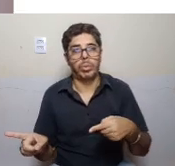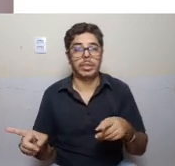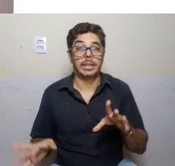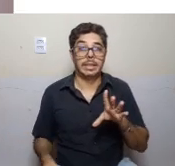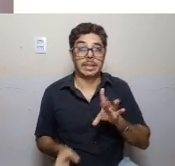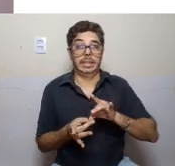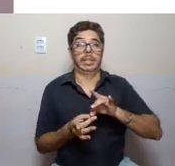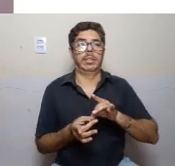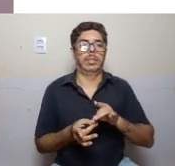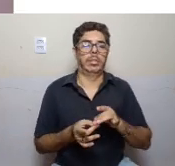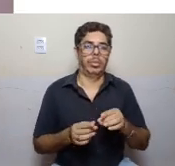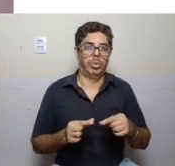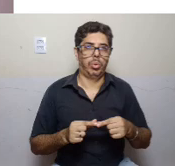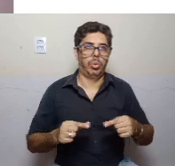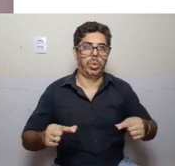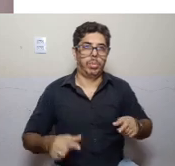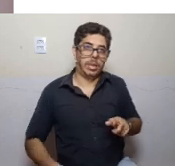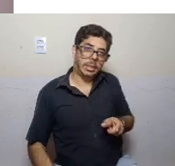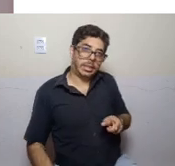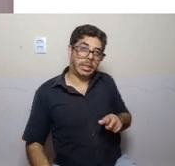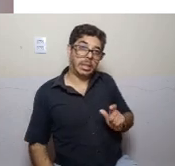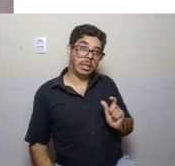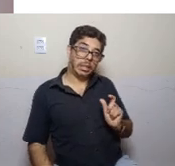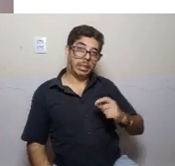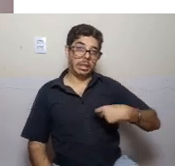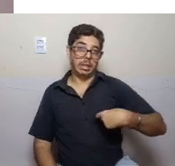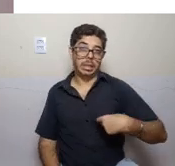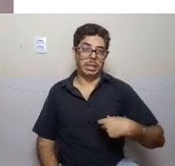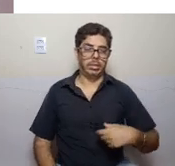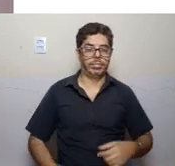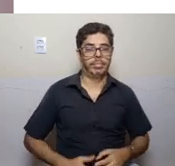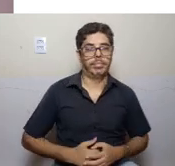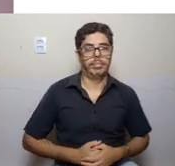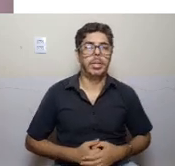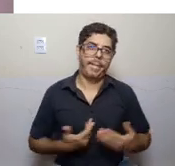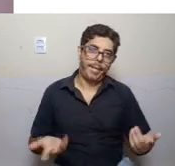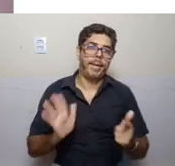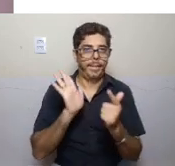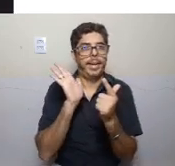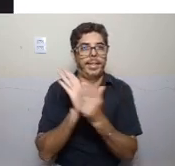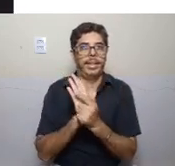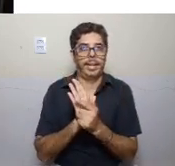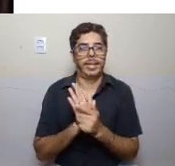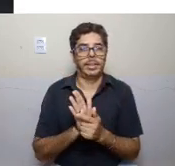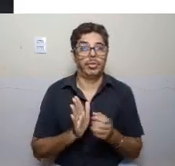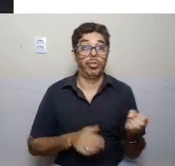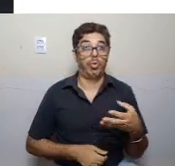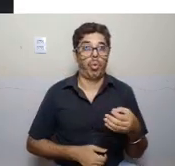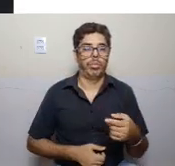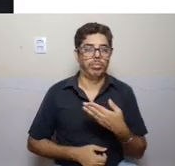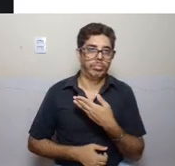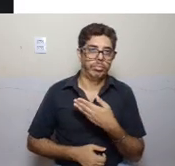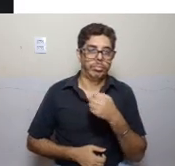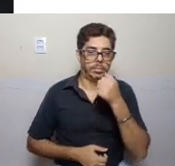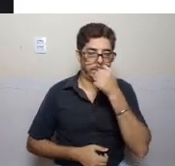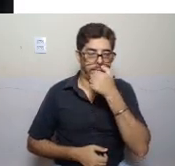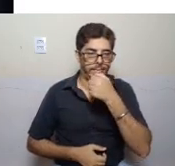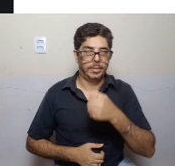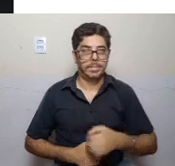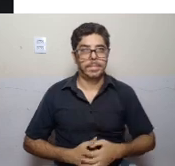ímãs. Com isso, ele foi capaz de desenvolver a sua lei que explica esse tipo de fenômeno.